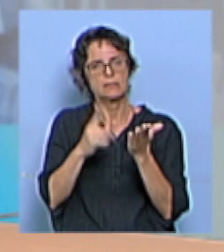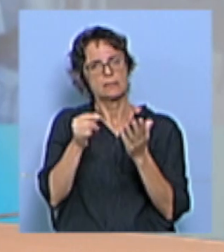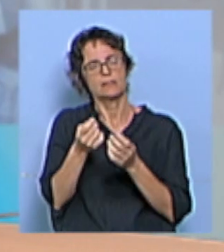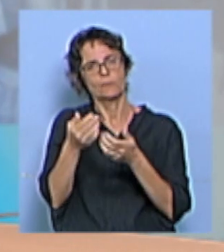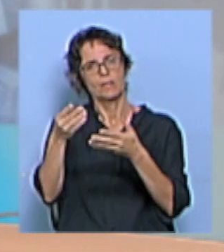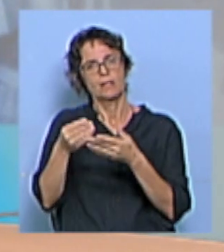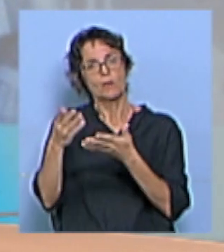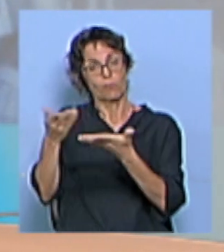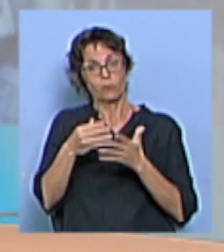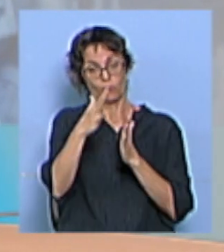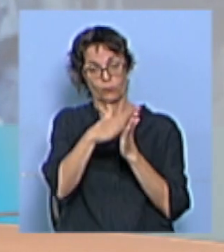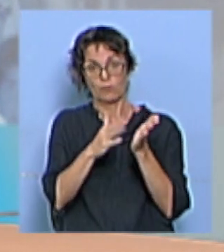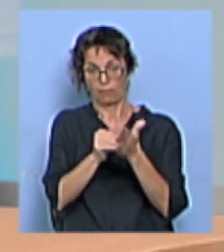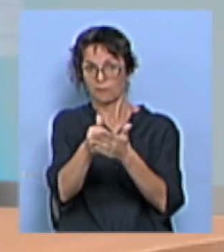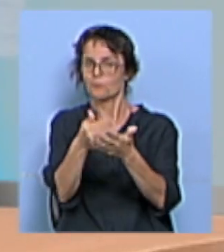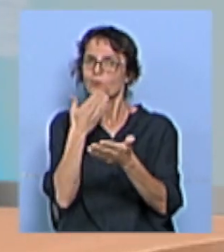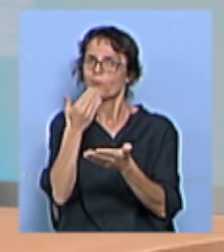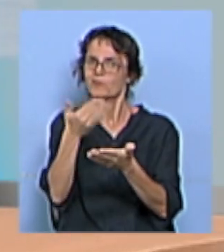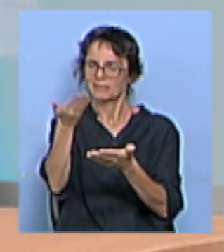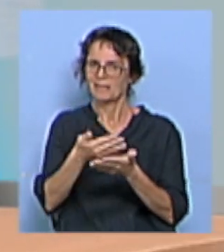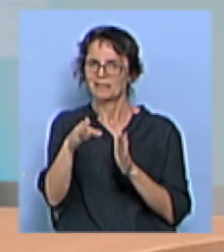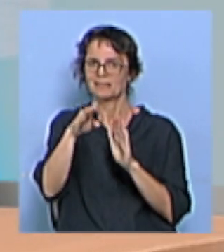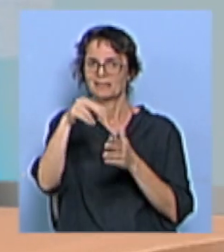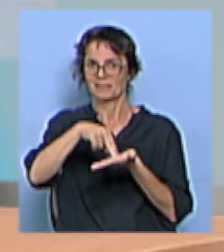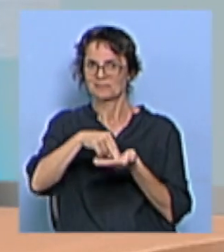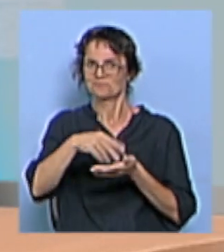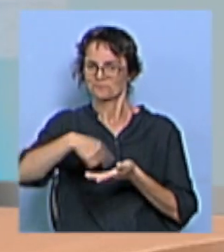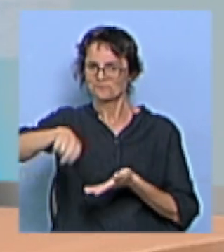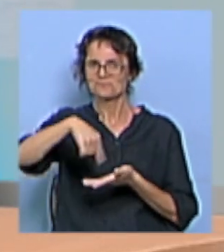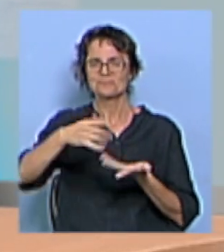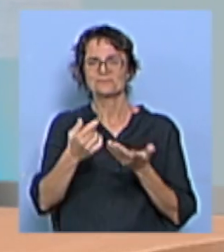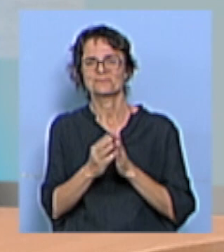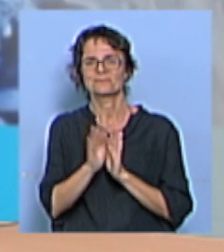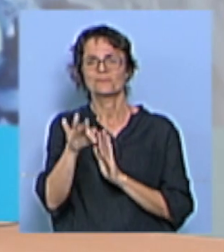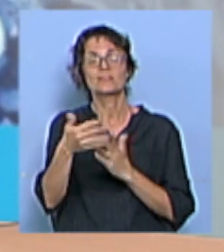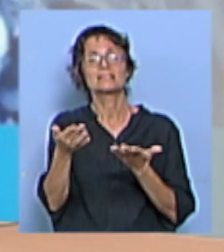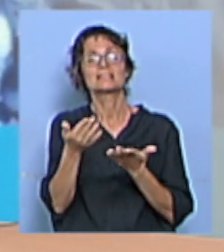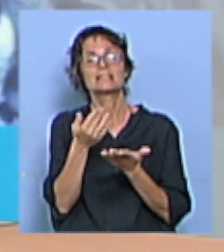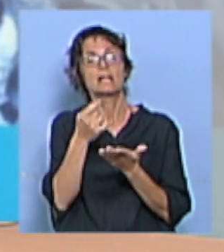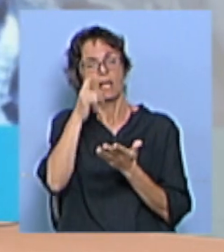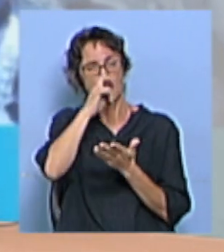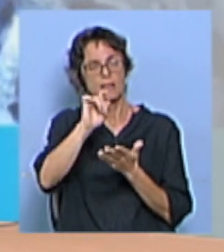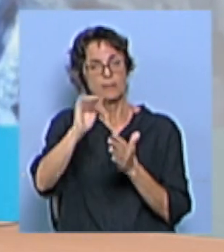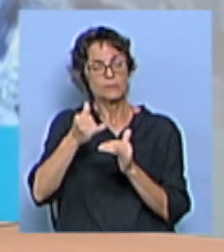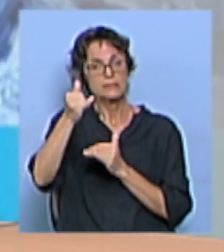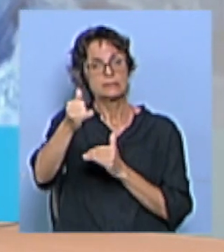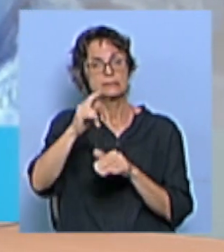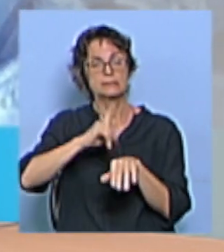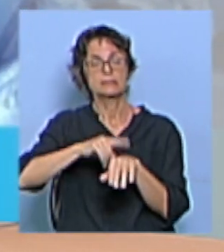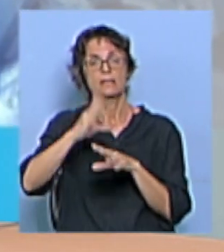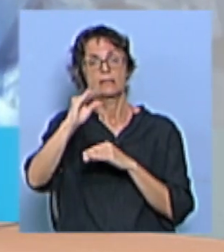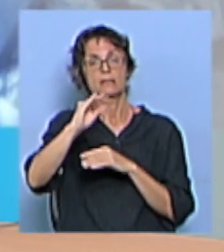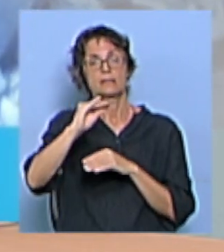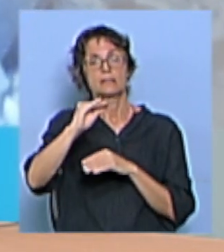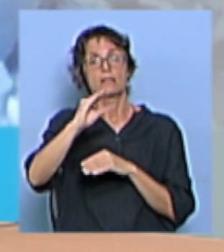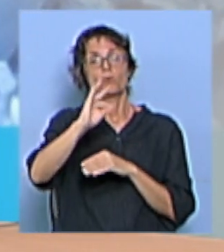estes textos bíblicos. Muito obrigado pela sua presença hoje aqui entre nós. Mesmo a terminar, recordo que mais logo, pelas 22h45,